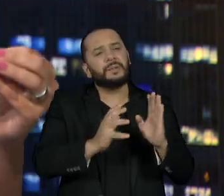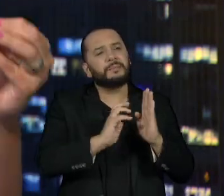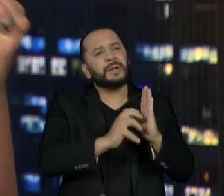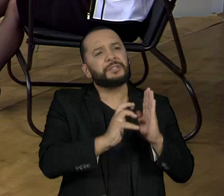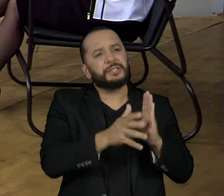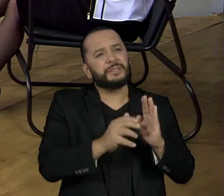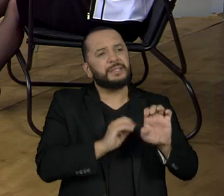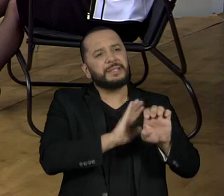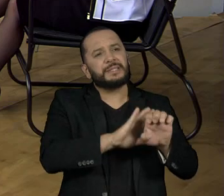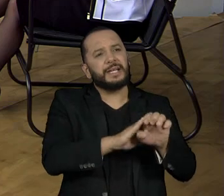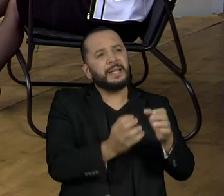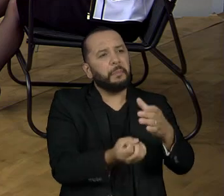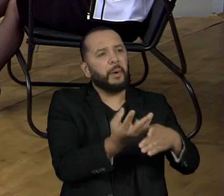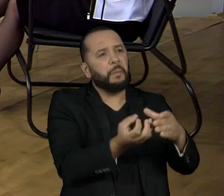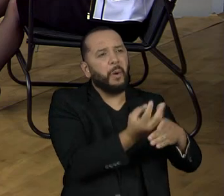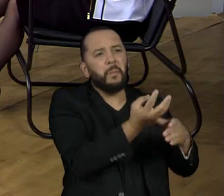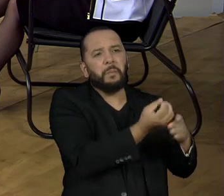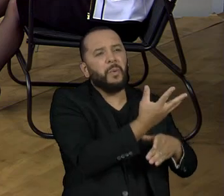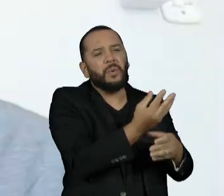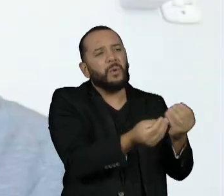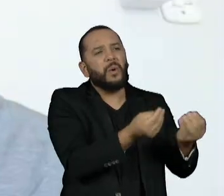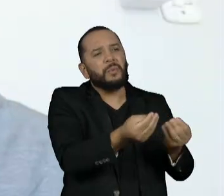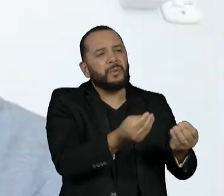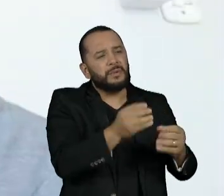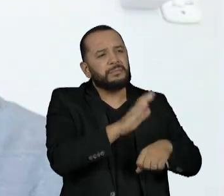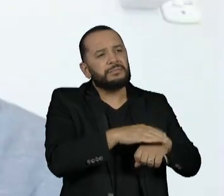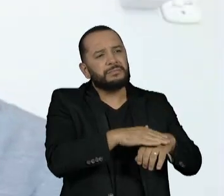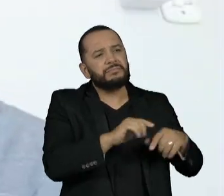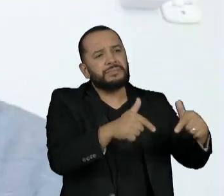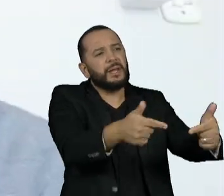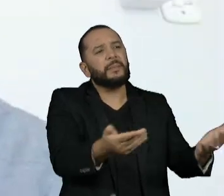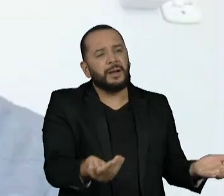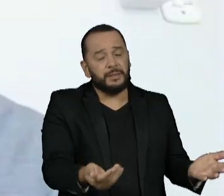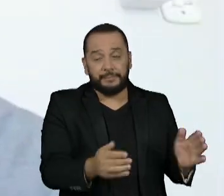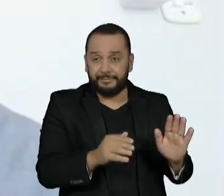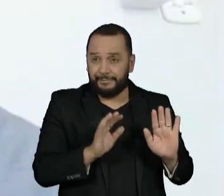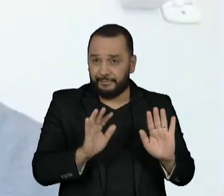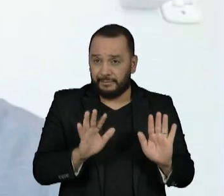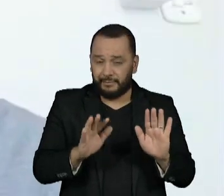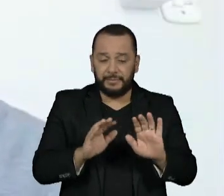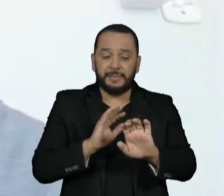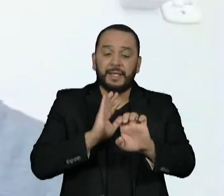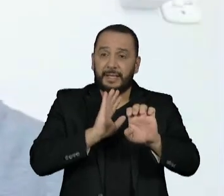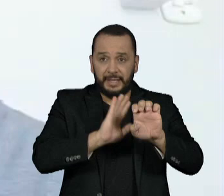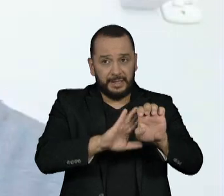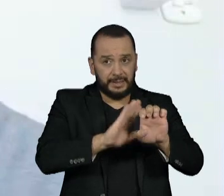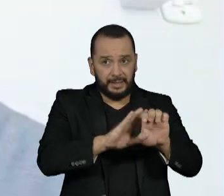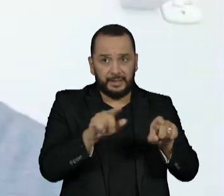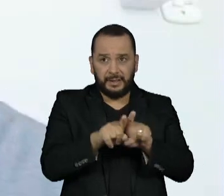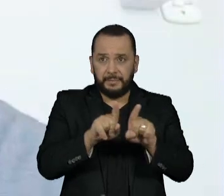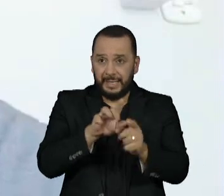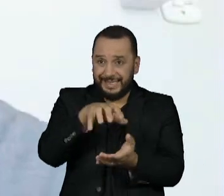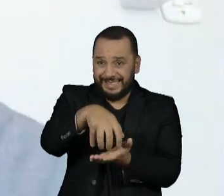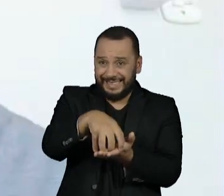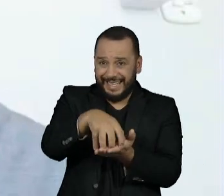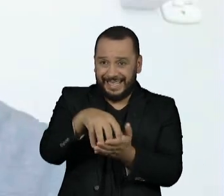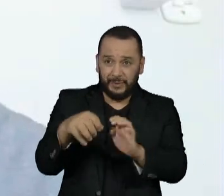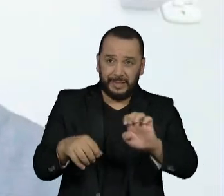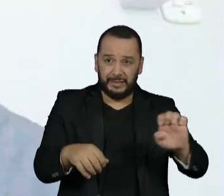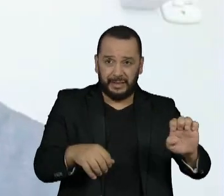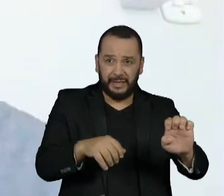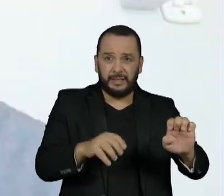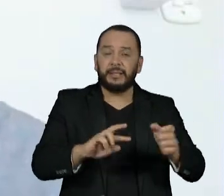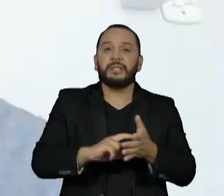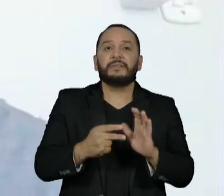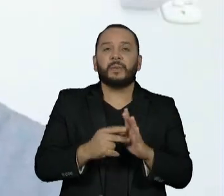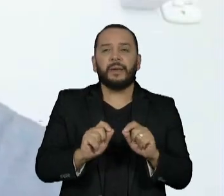qual papel eles tiveram nessas eleições? Eu acho que no campo da esquerda, da centro-esquerda, Andressa, a palavra é equilíbrio, né? Você não